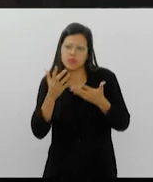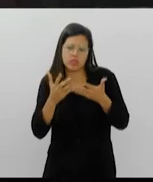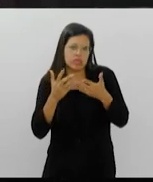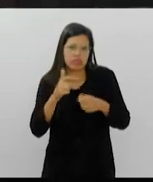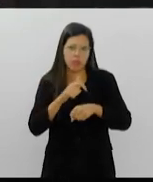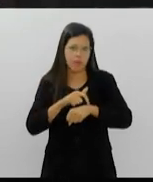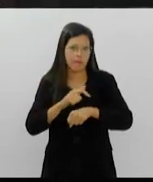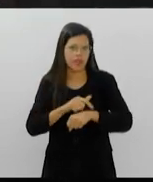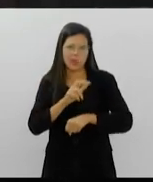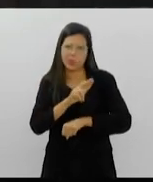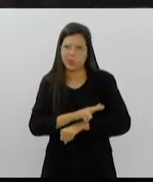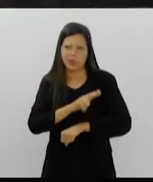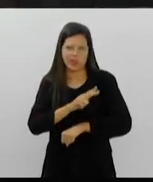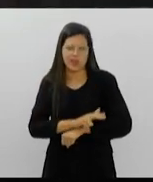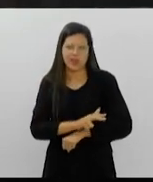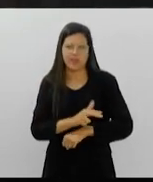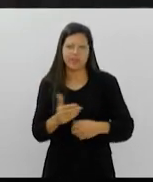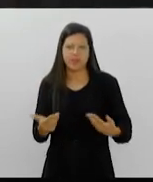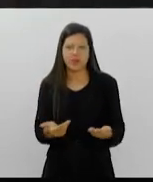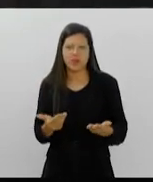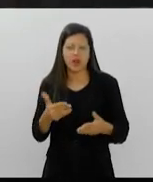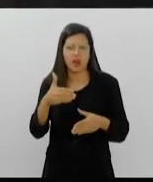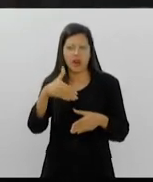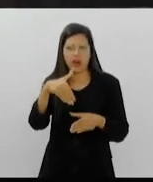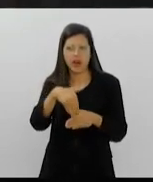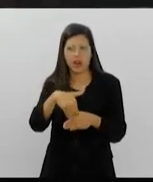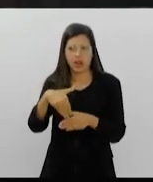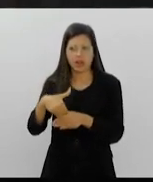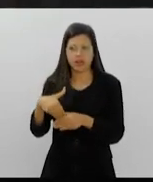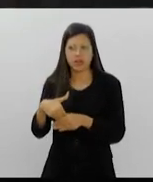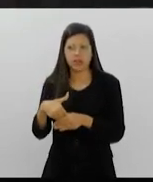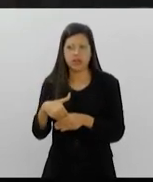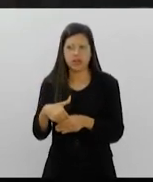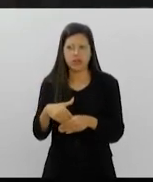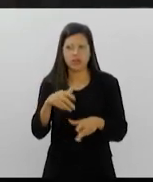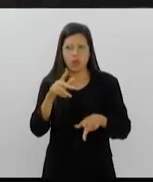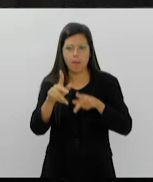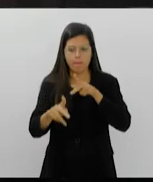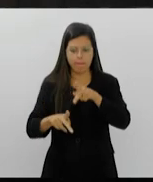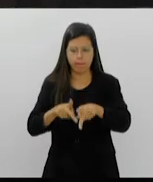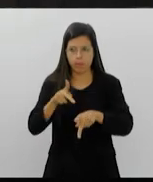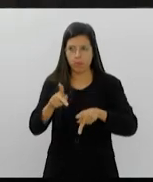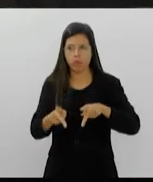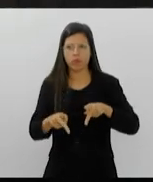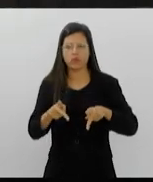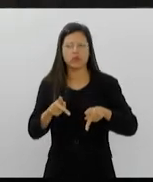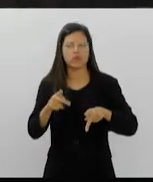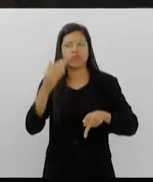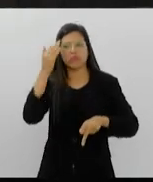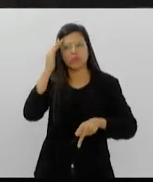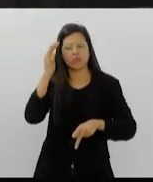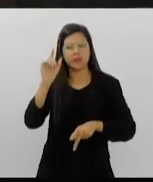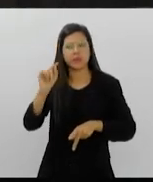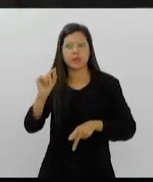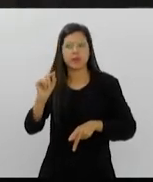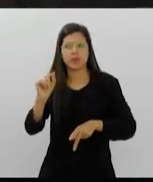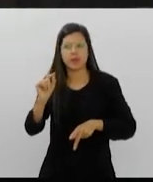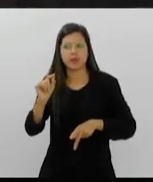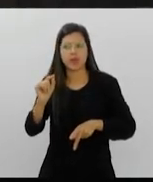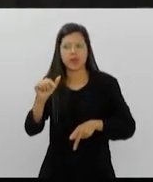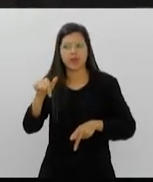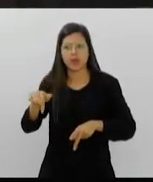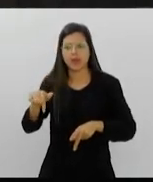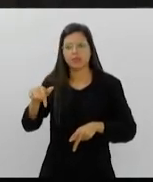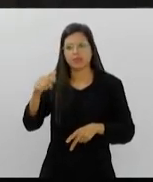Deus que a eleição fosse uma eleição onde o povo entendeu que o meu adversário, Léo